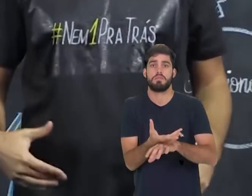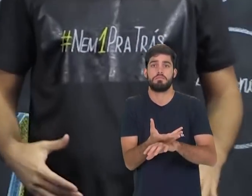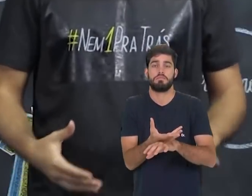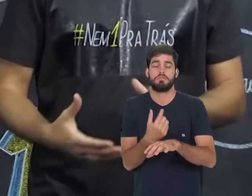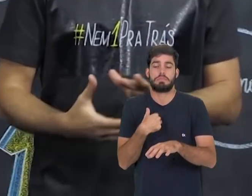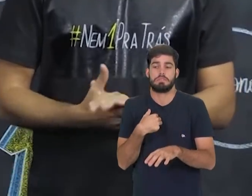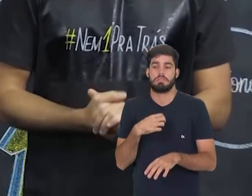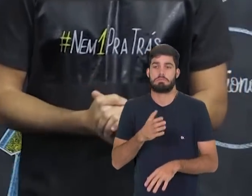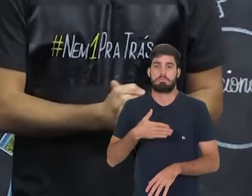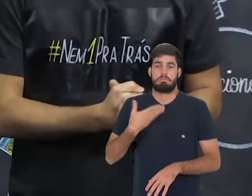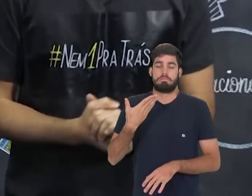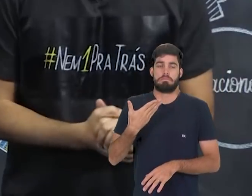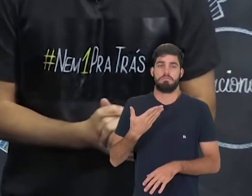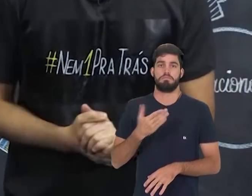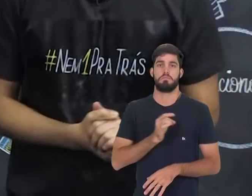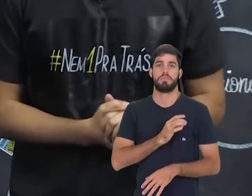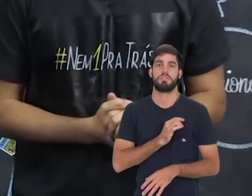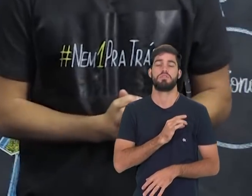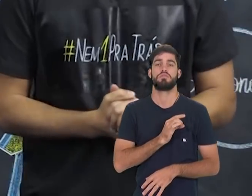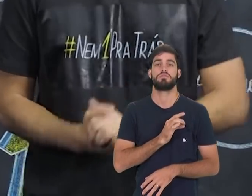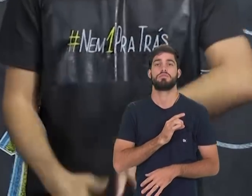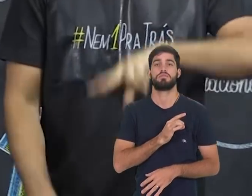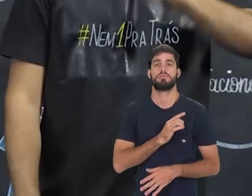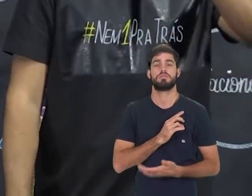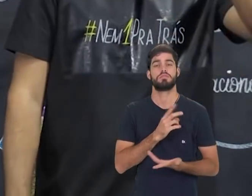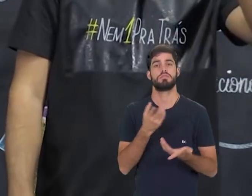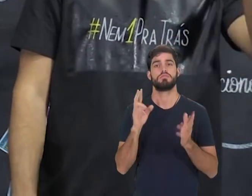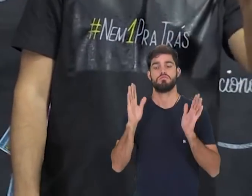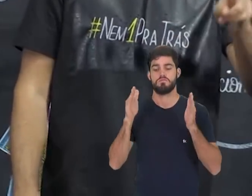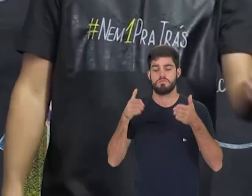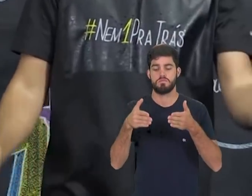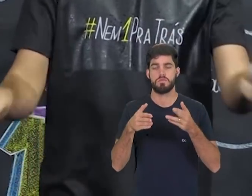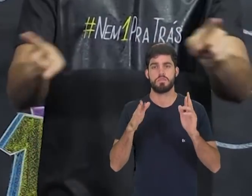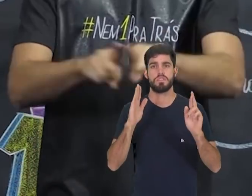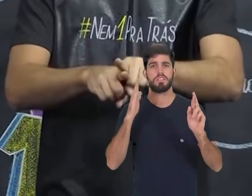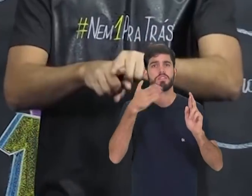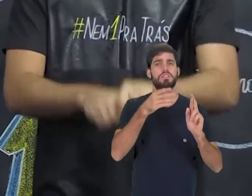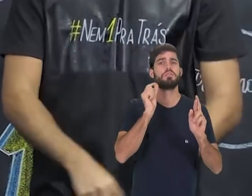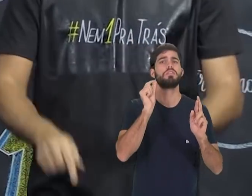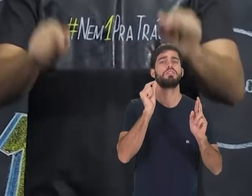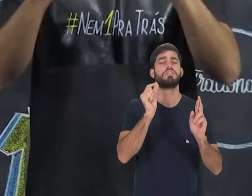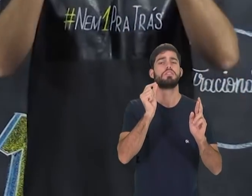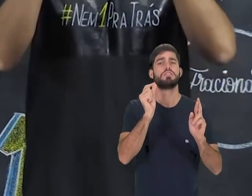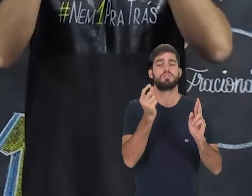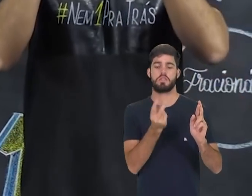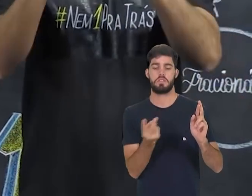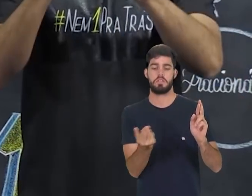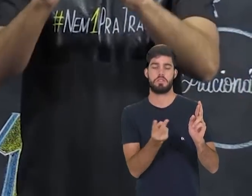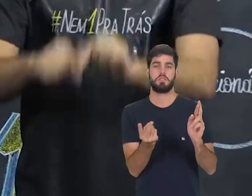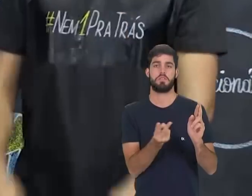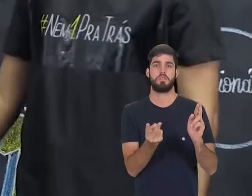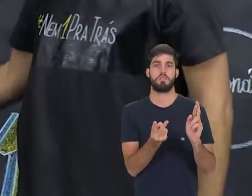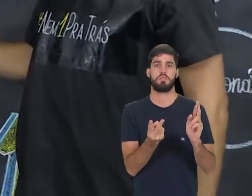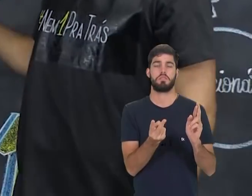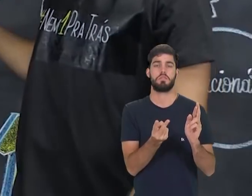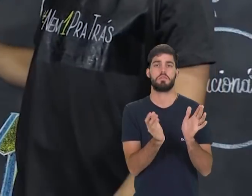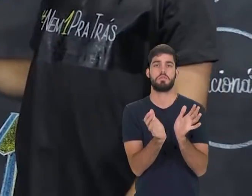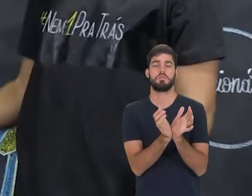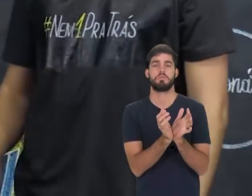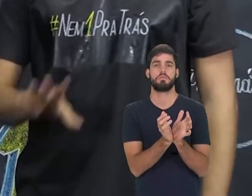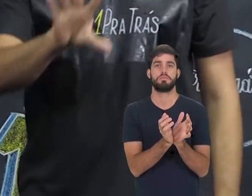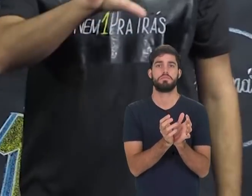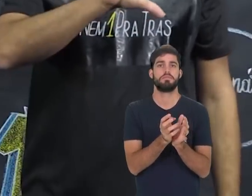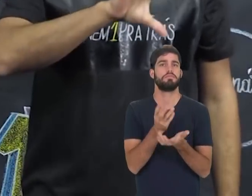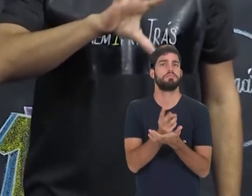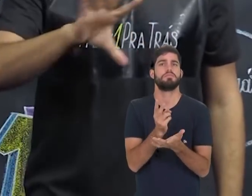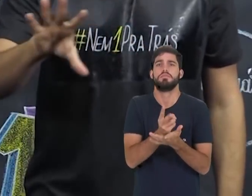que me assustam. Esse ambas aí está se referindo a quem? Está se referindo a dois elementos, e esses dois elementos são representados pela palavra